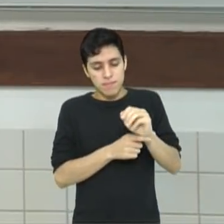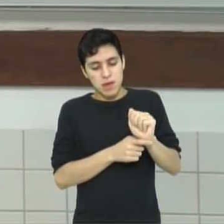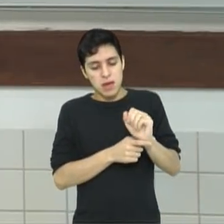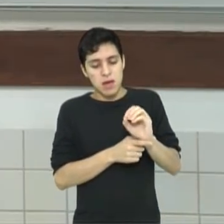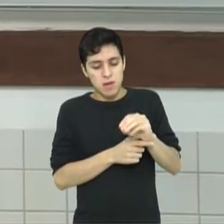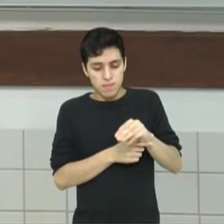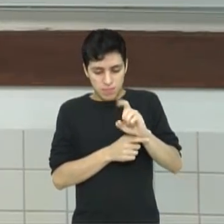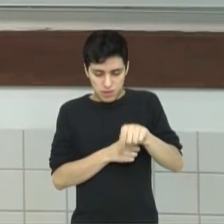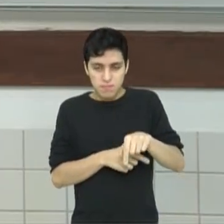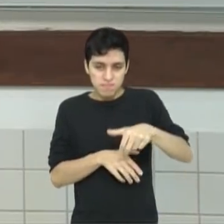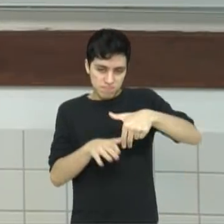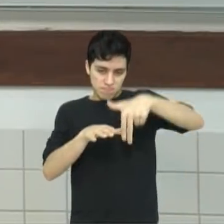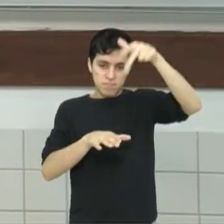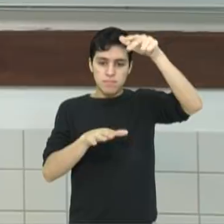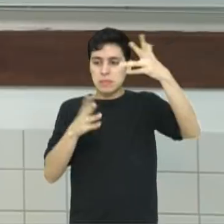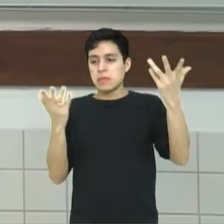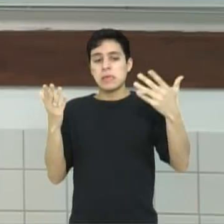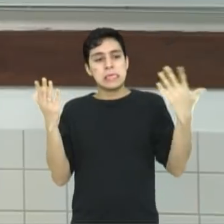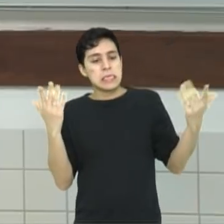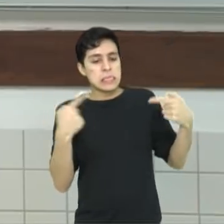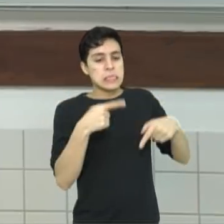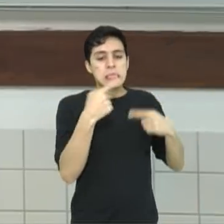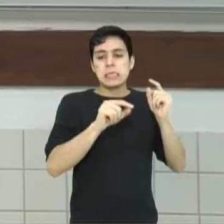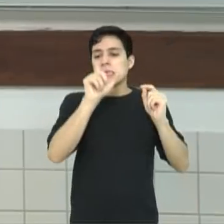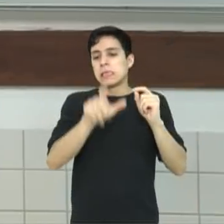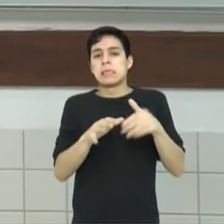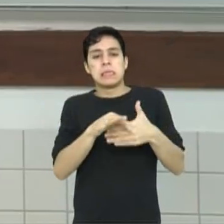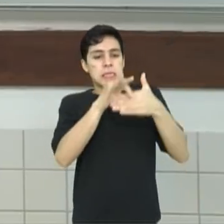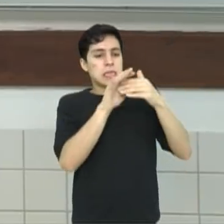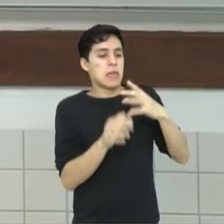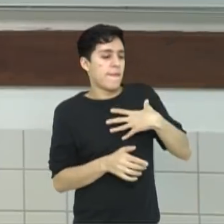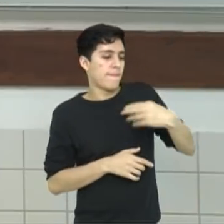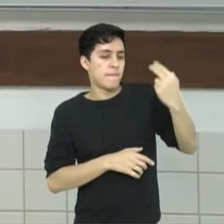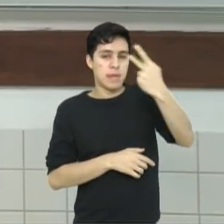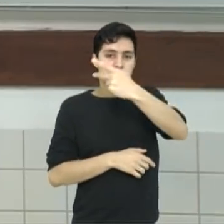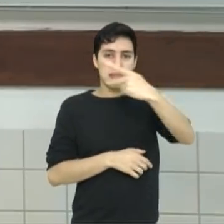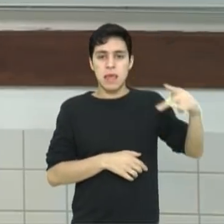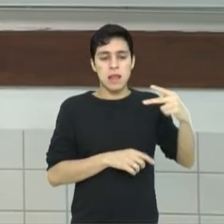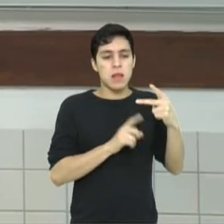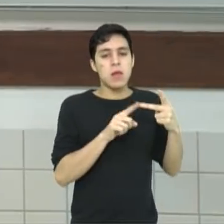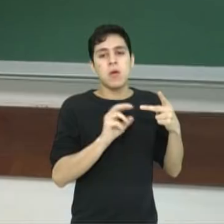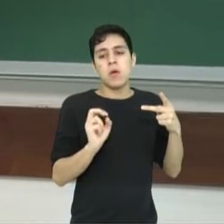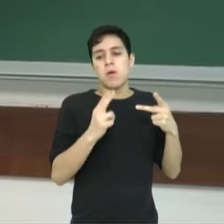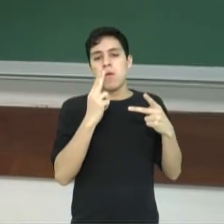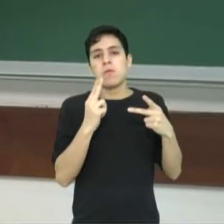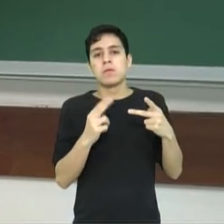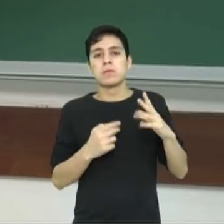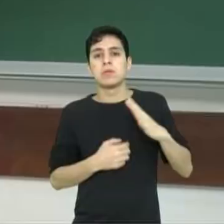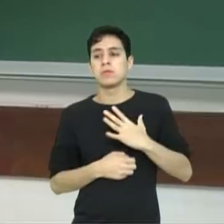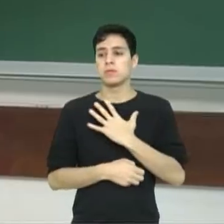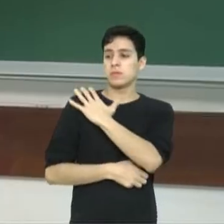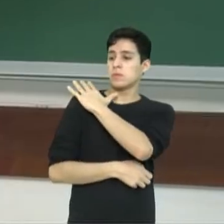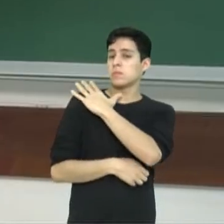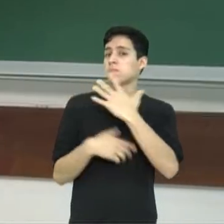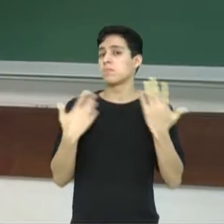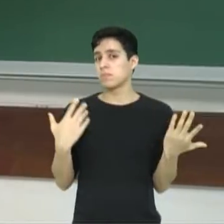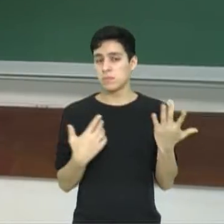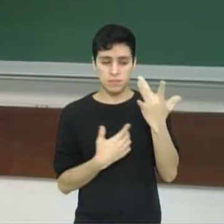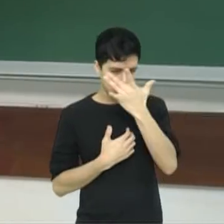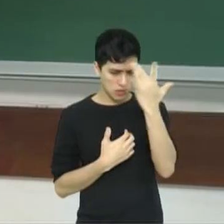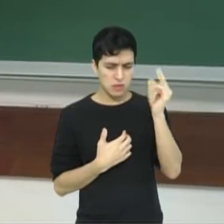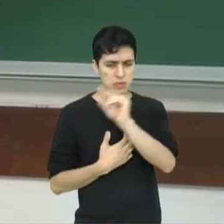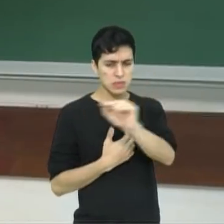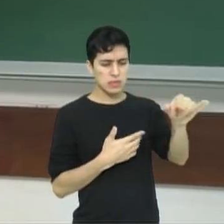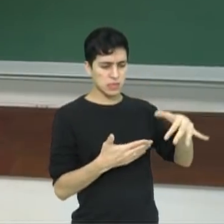luso-castelhanos, portugueses, espanhóis, as guerras de reconquista, expulsar os árabes da região, e vai dar trabalho, são guerras, né?